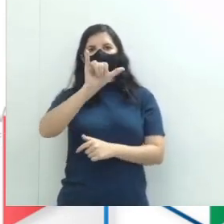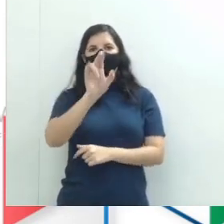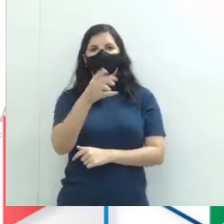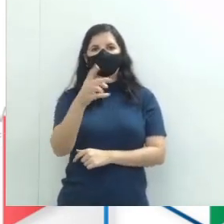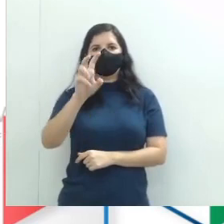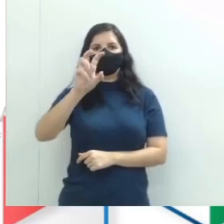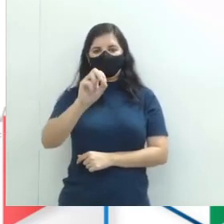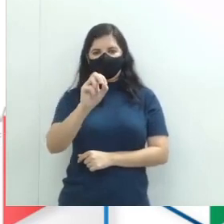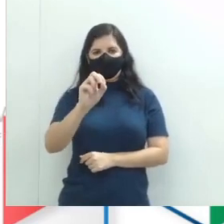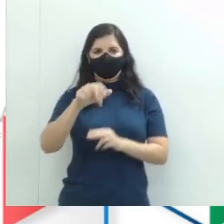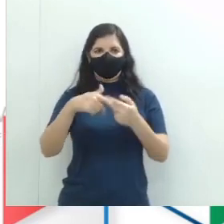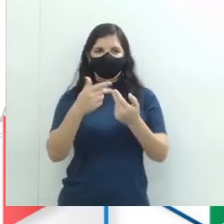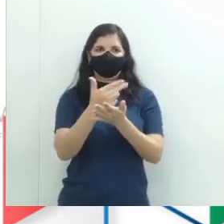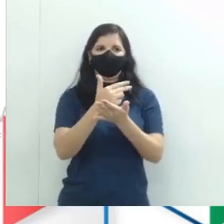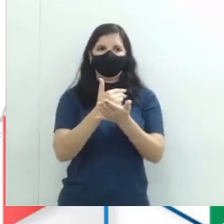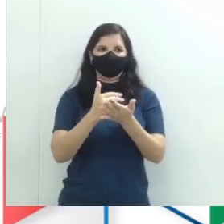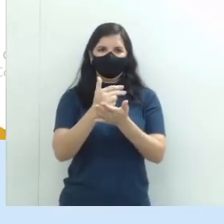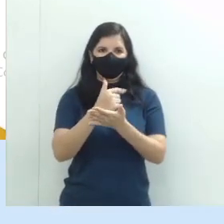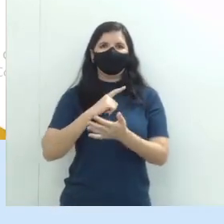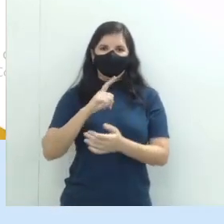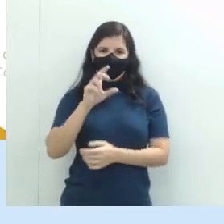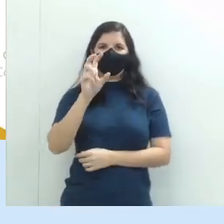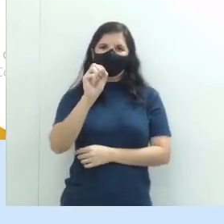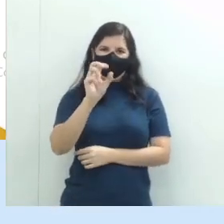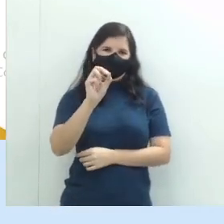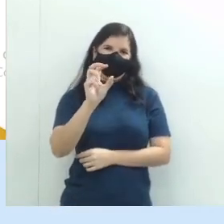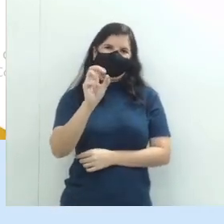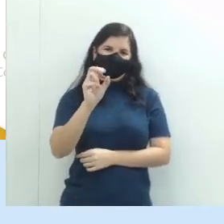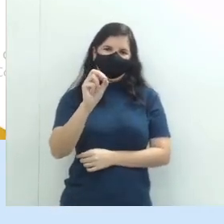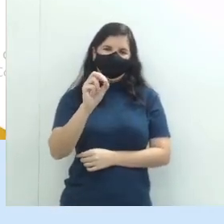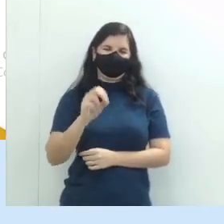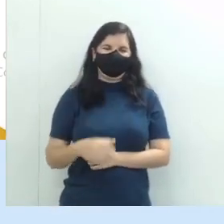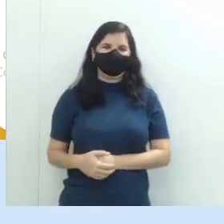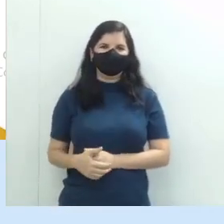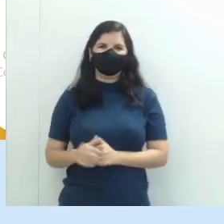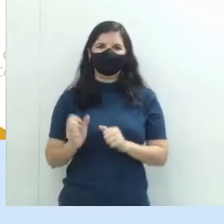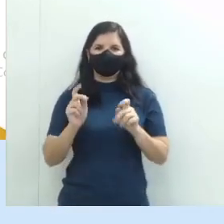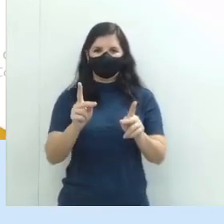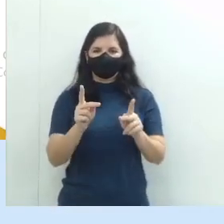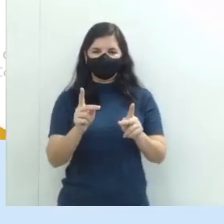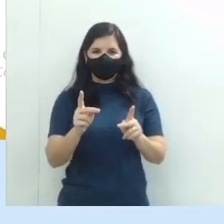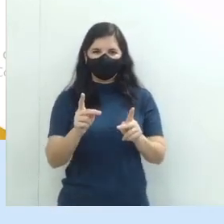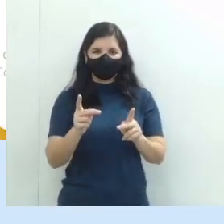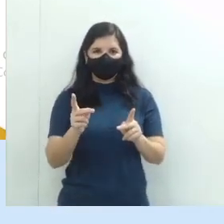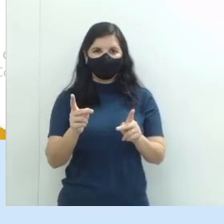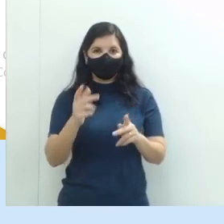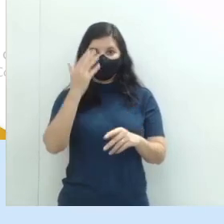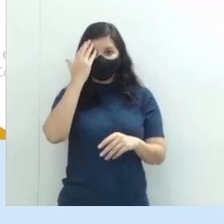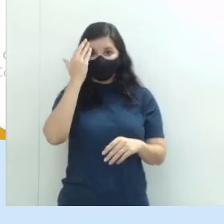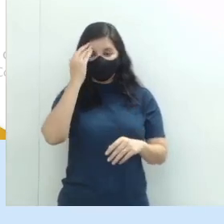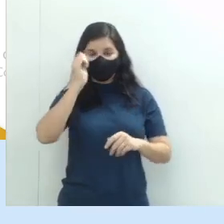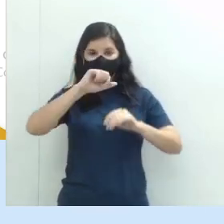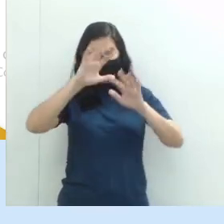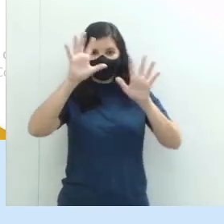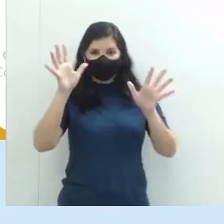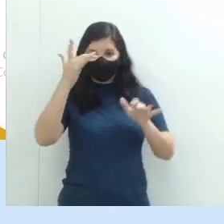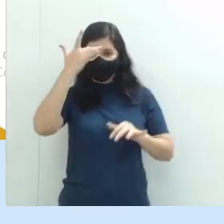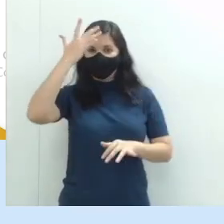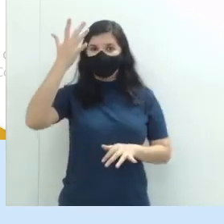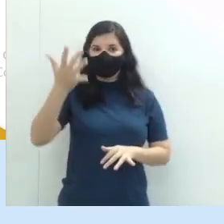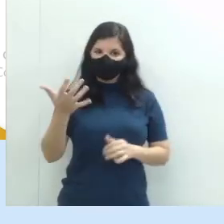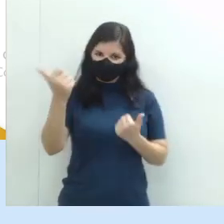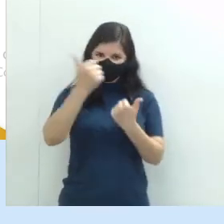por isso ali o desenho do porquinho já com 50 para você, tá bom? Deu para entender? Tá fácil